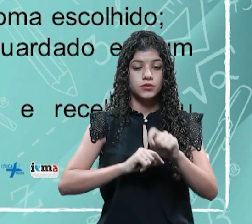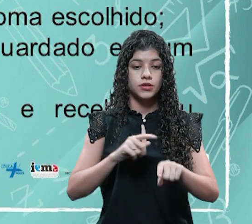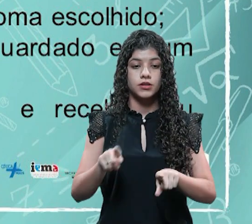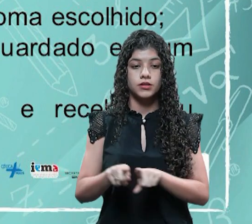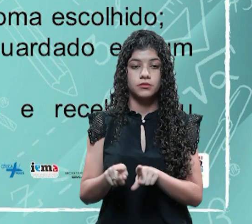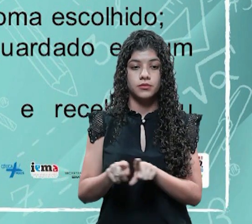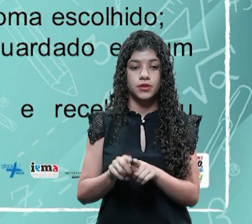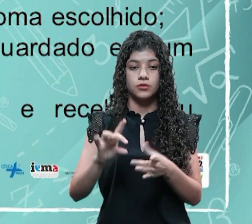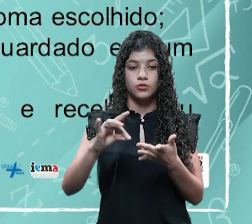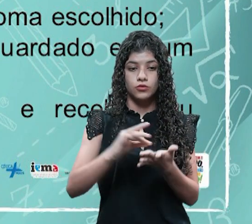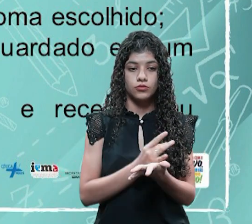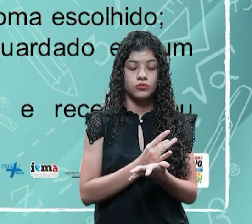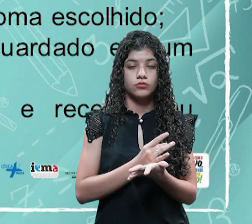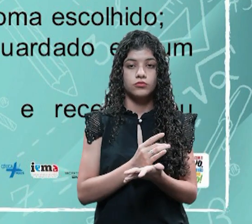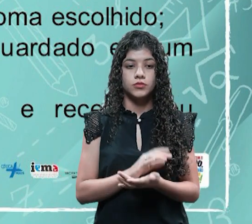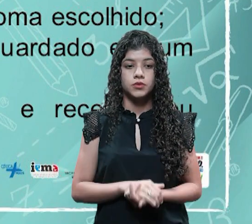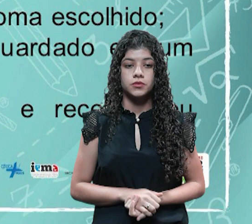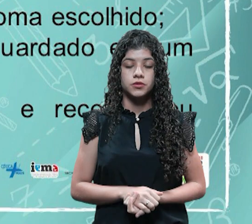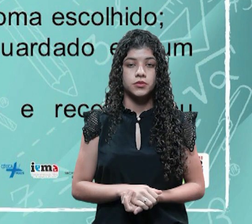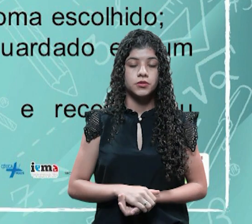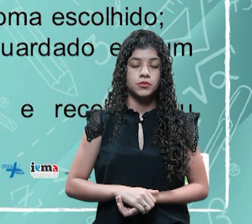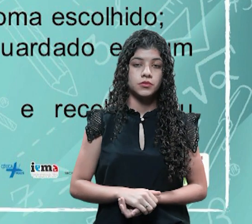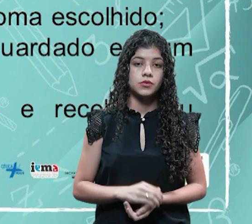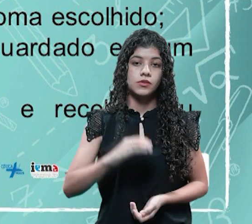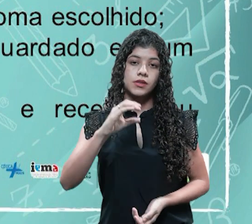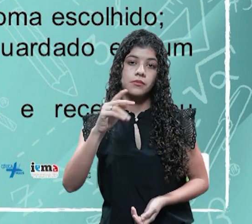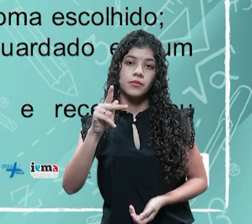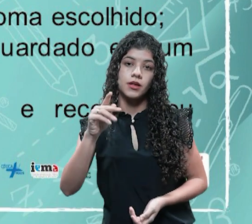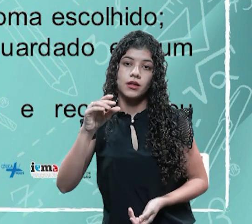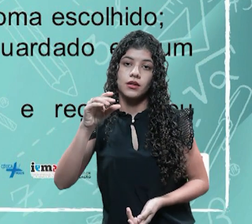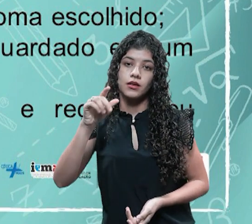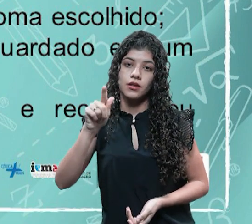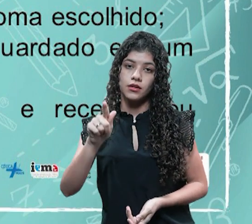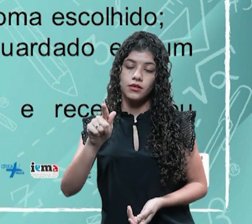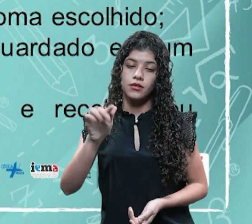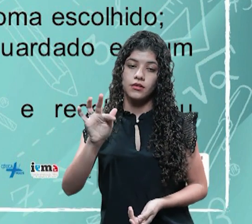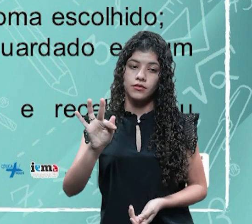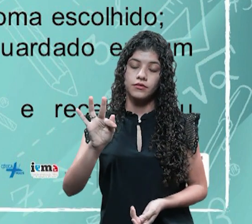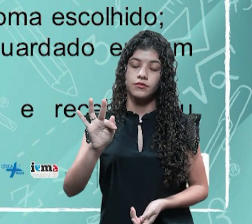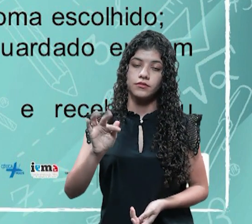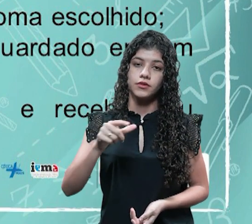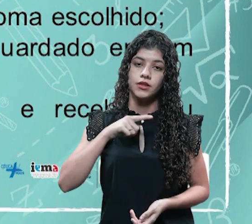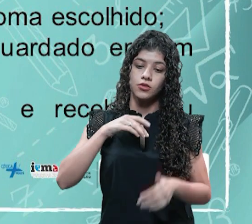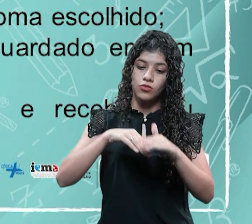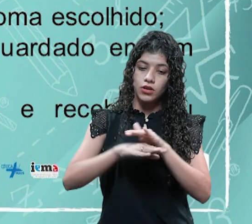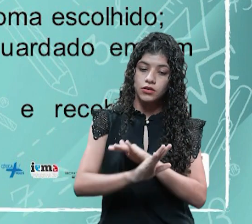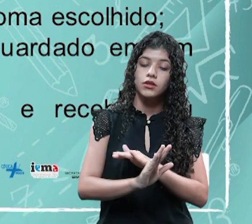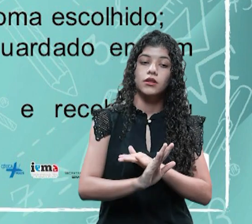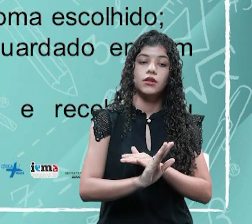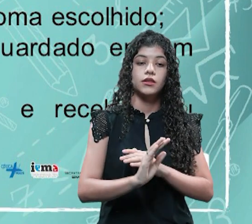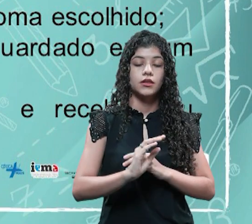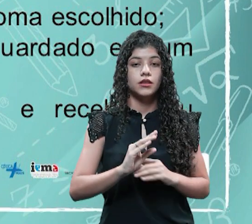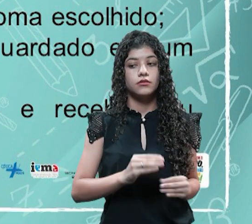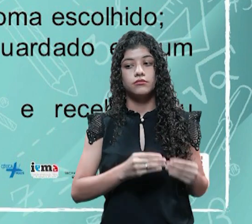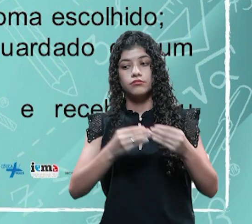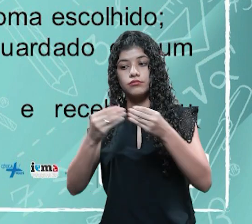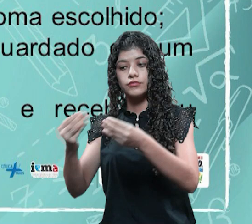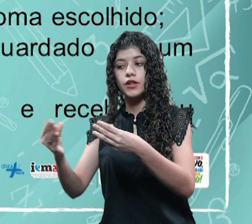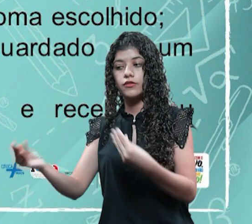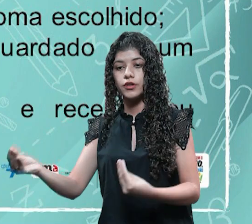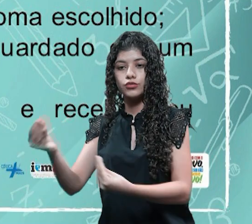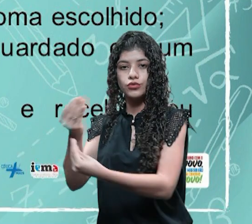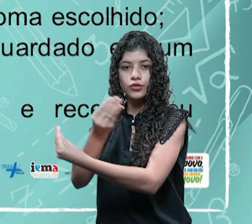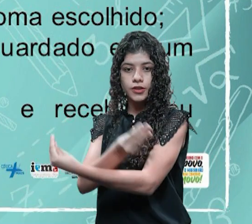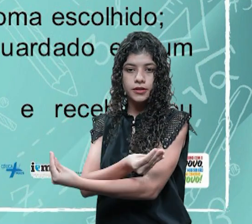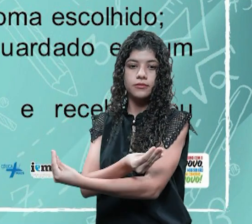depois o documento do participante fica retido e guardado em um mini arquivo, né? Porque ele vai